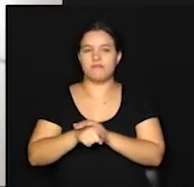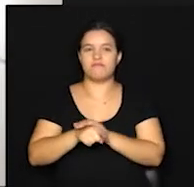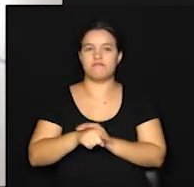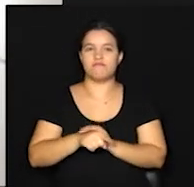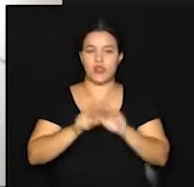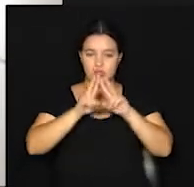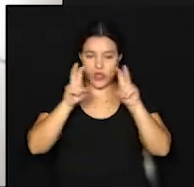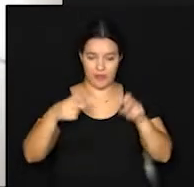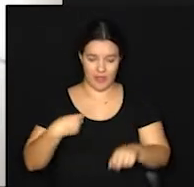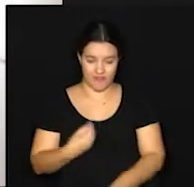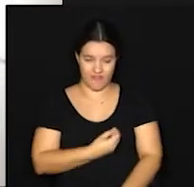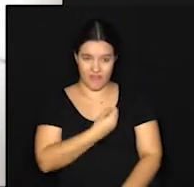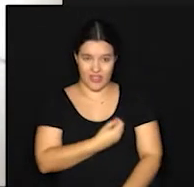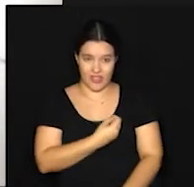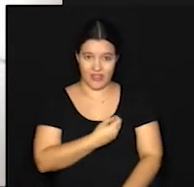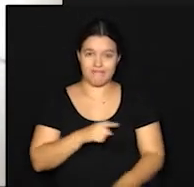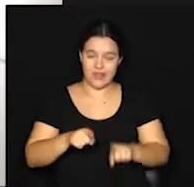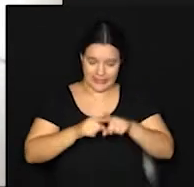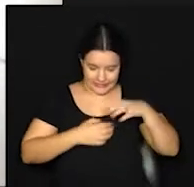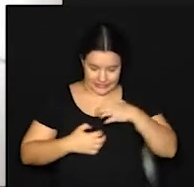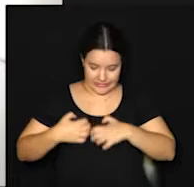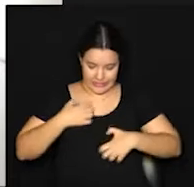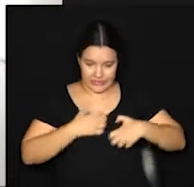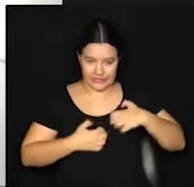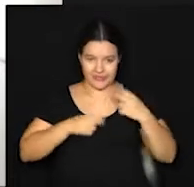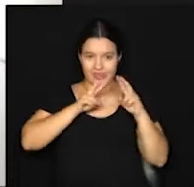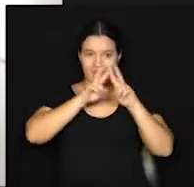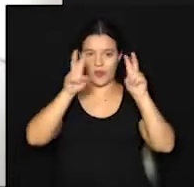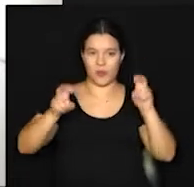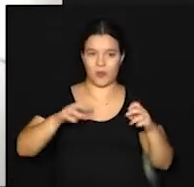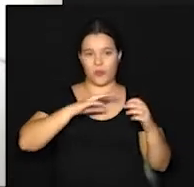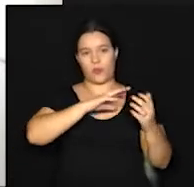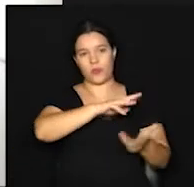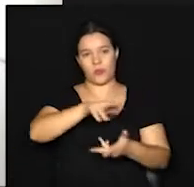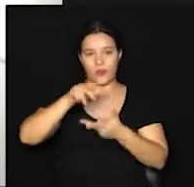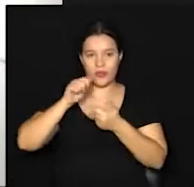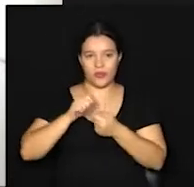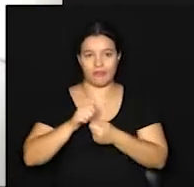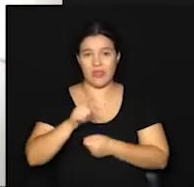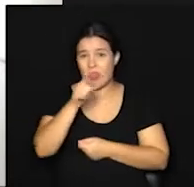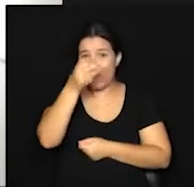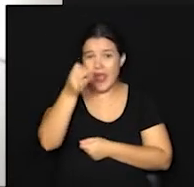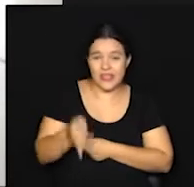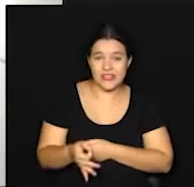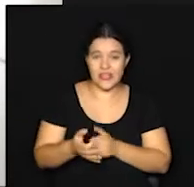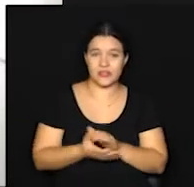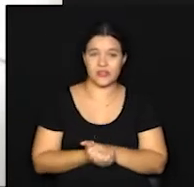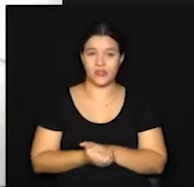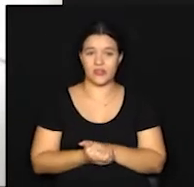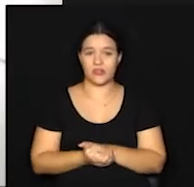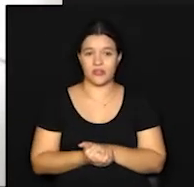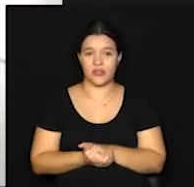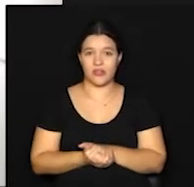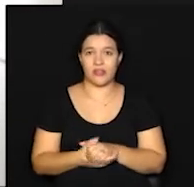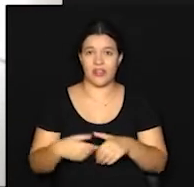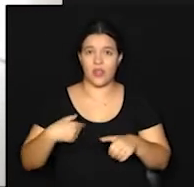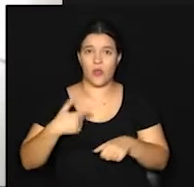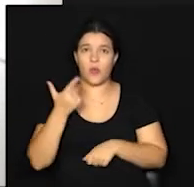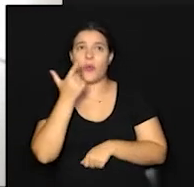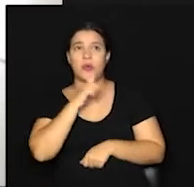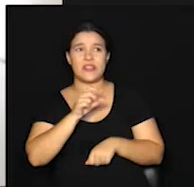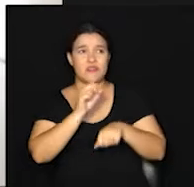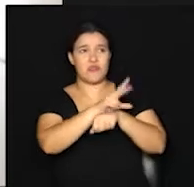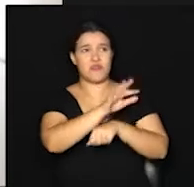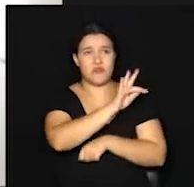minha vida, mas sobre o mundo no geral. E eu falava, gente, não pode ser, não é justo que eu não consiga entrar numa faculdade, não é